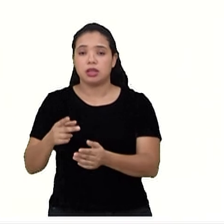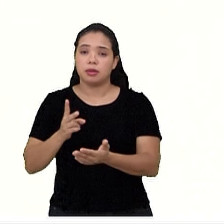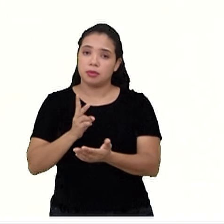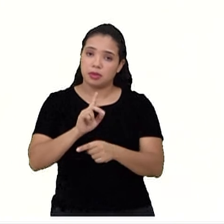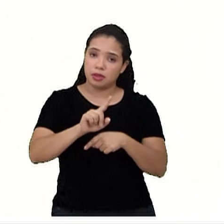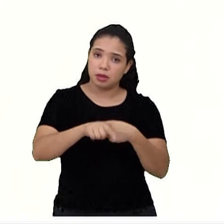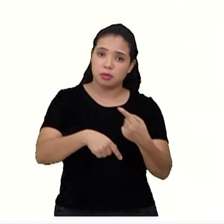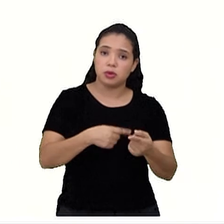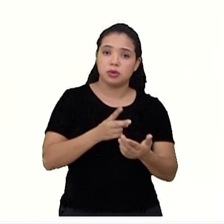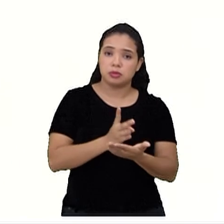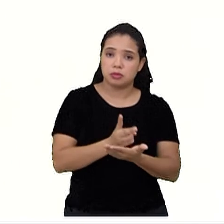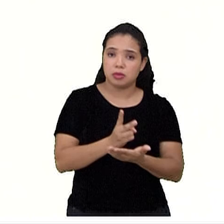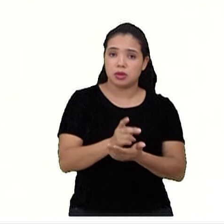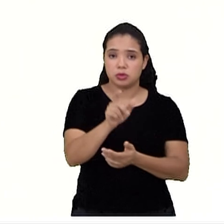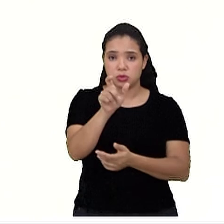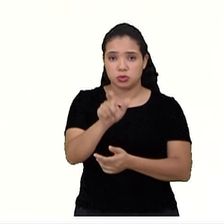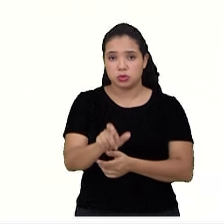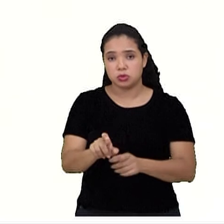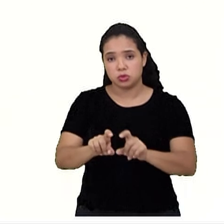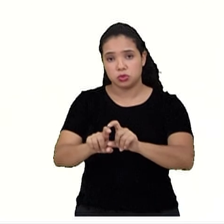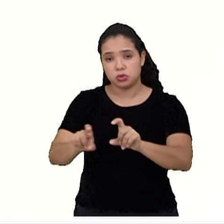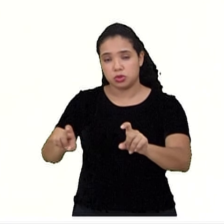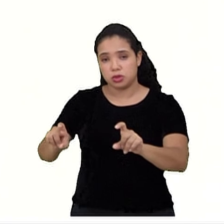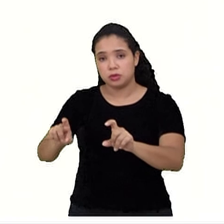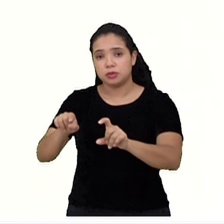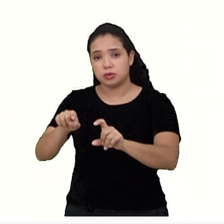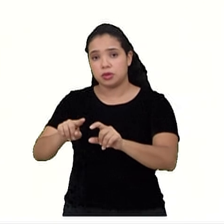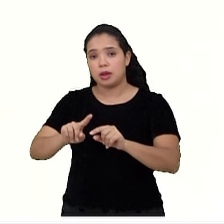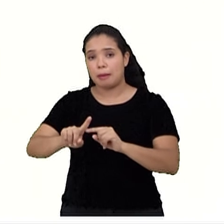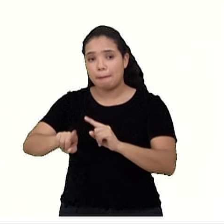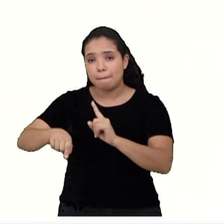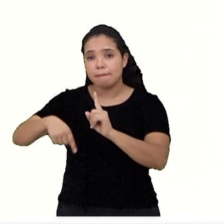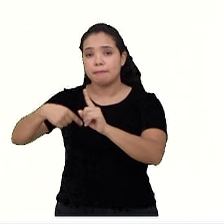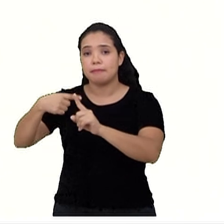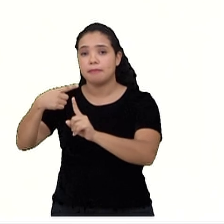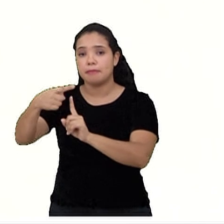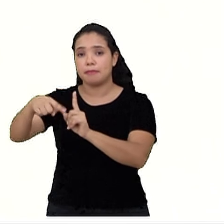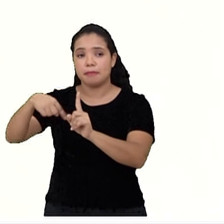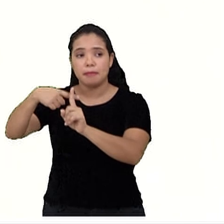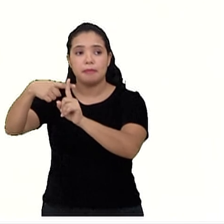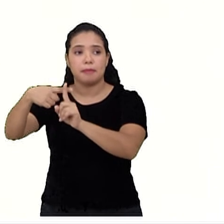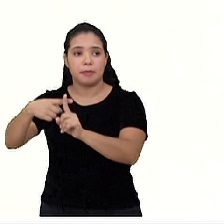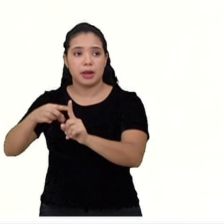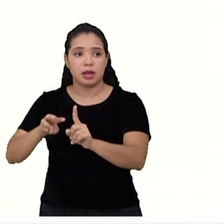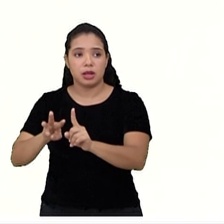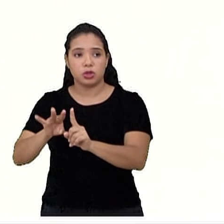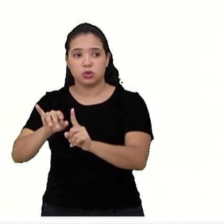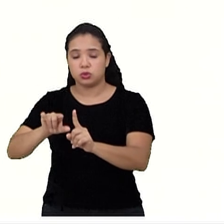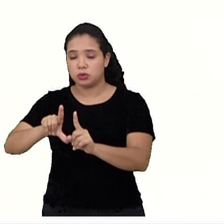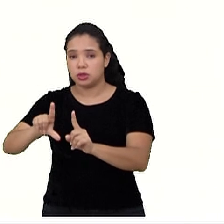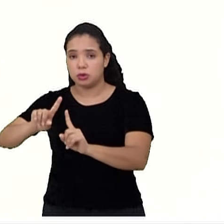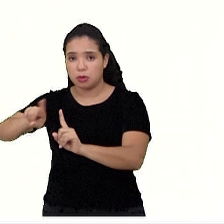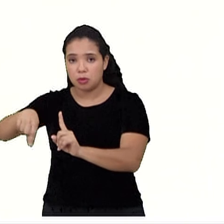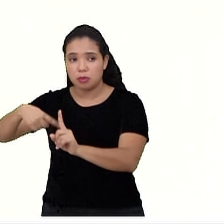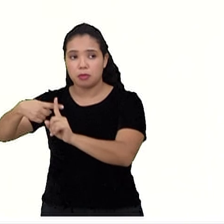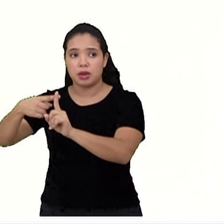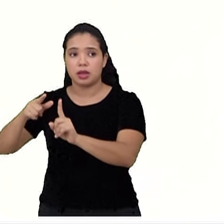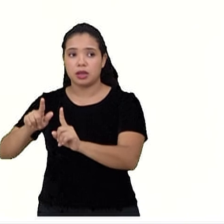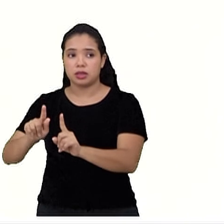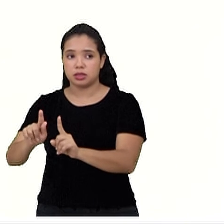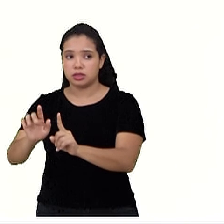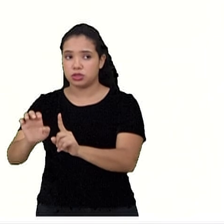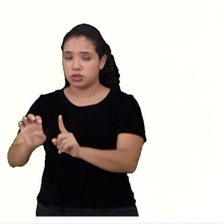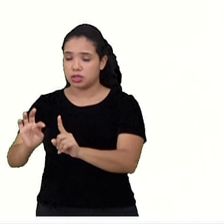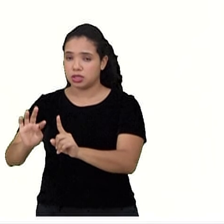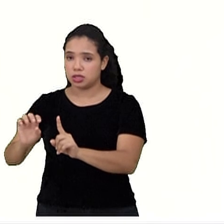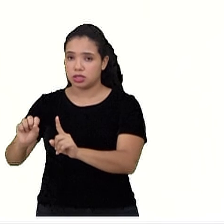né? Ou outro da frase. Mais o will, mais o infinitivo. Olha o exemplo aí então.